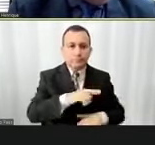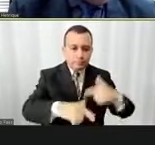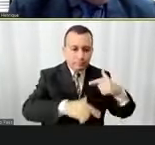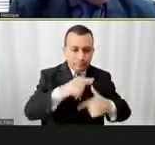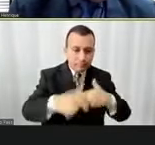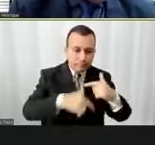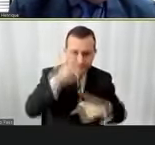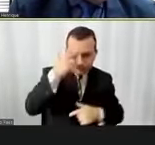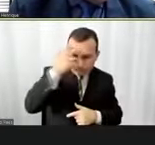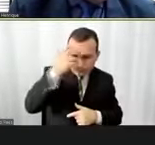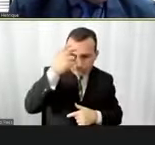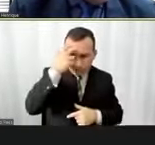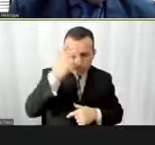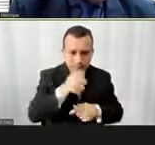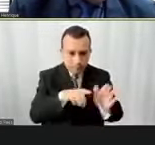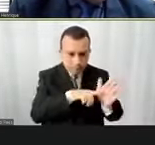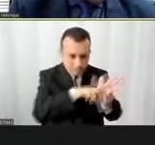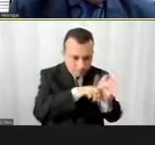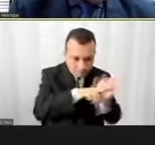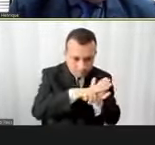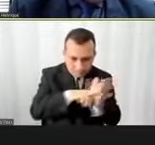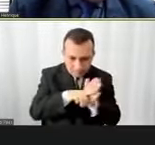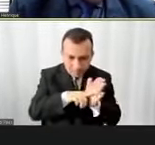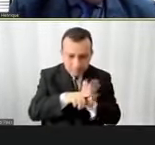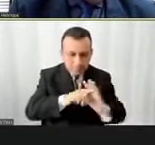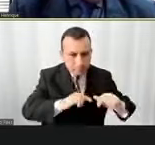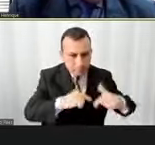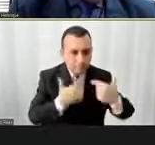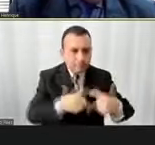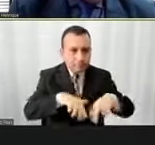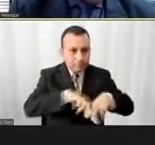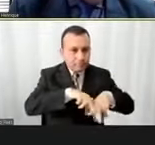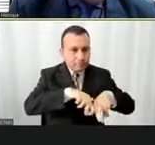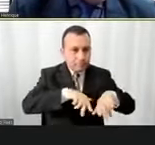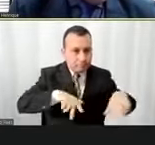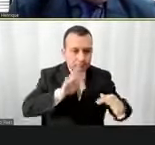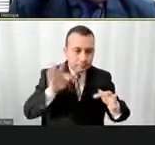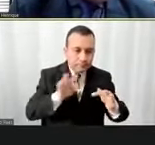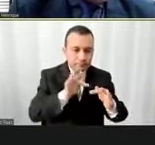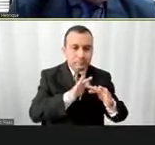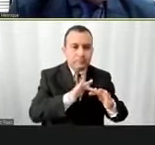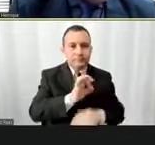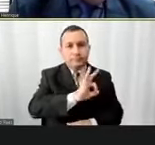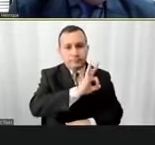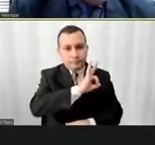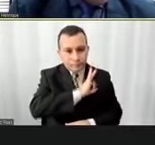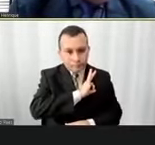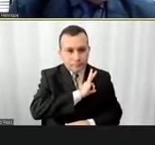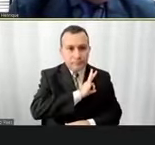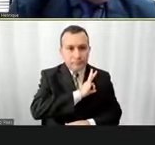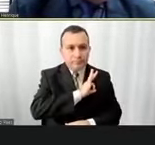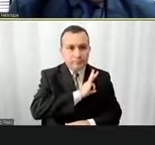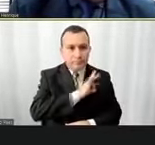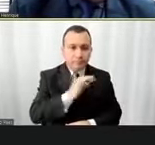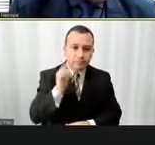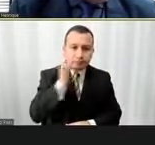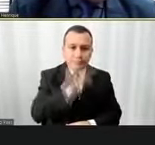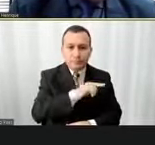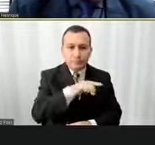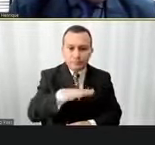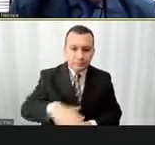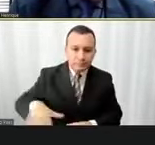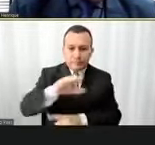inteligência, rastreamento, ação e demais componentes referentes à função policial, restabelecer a harmonia nas